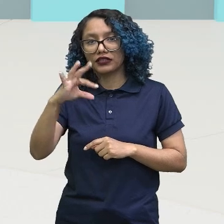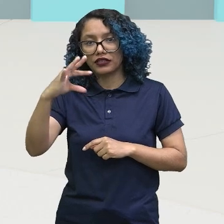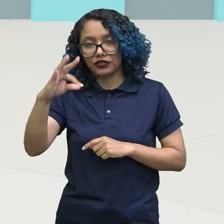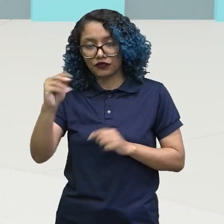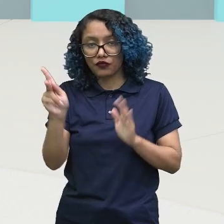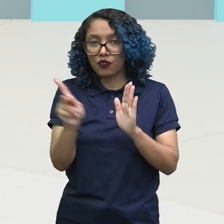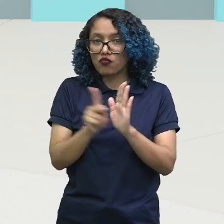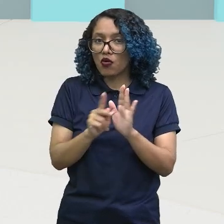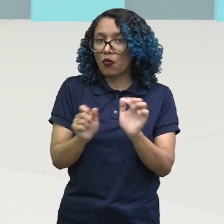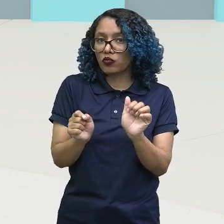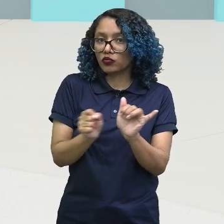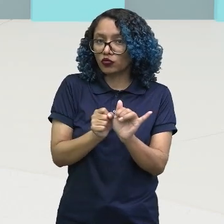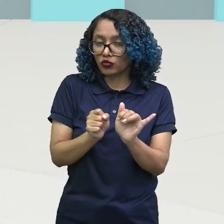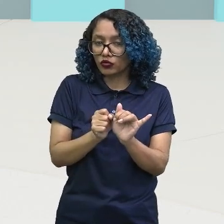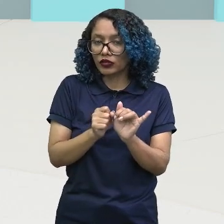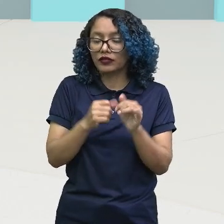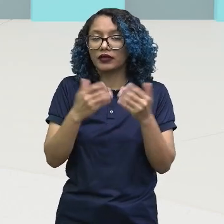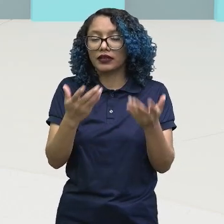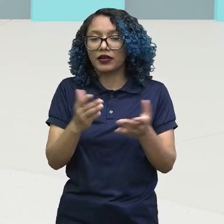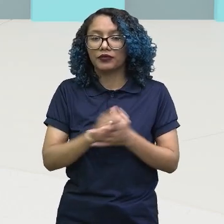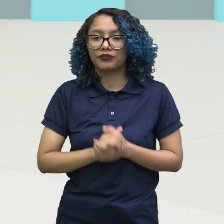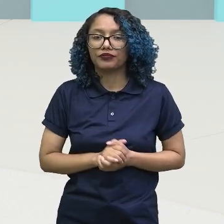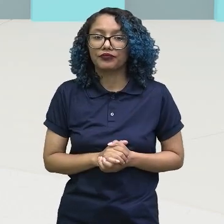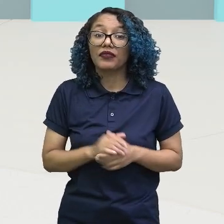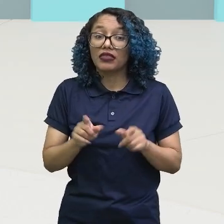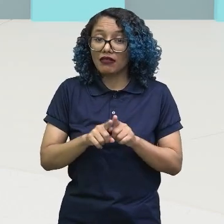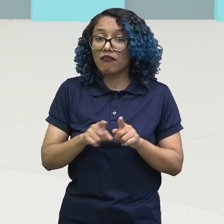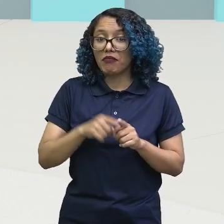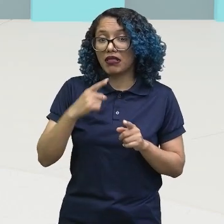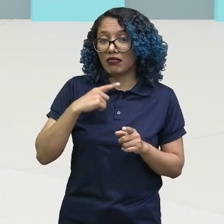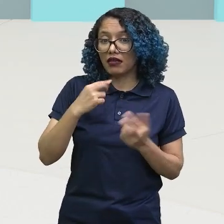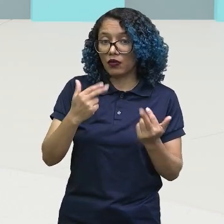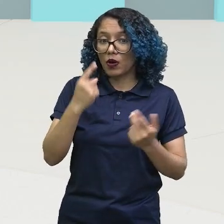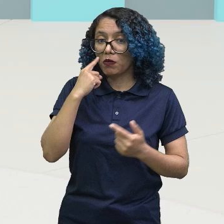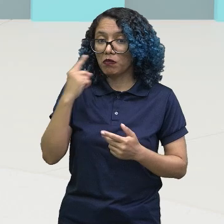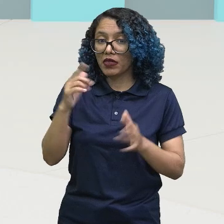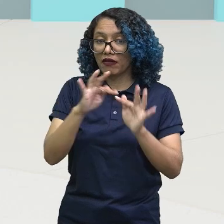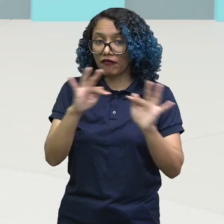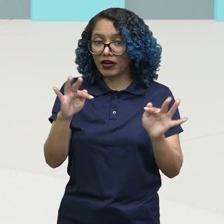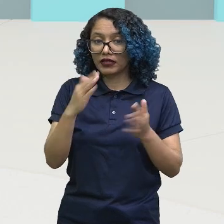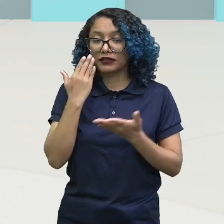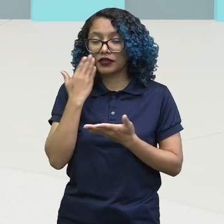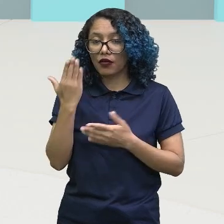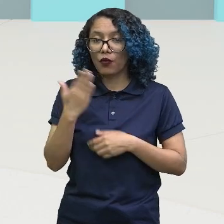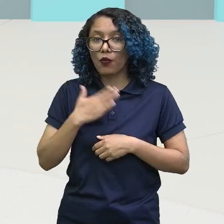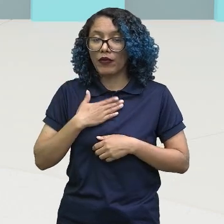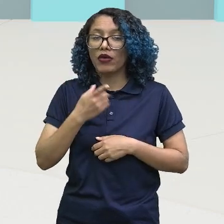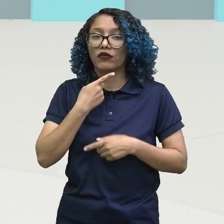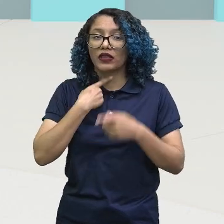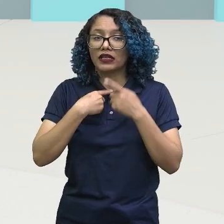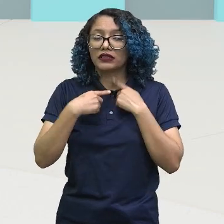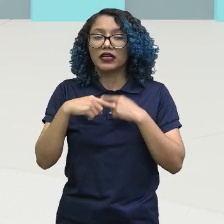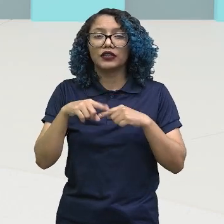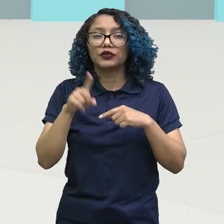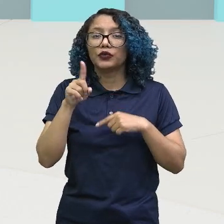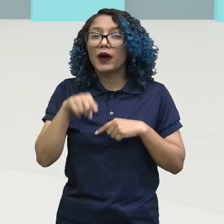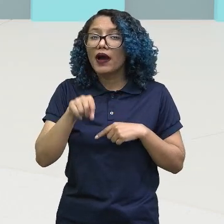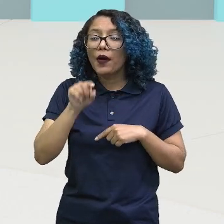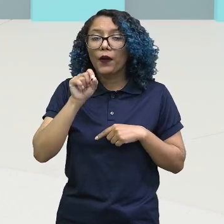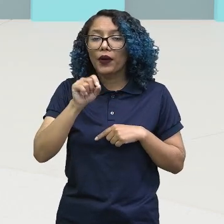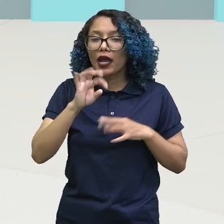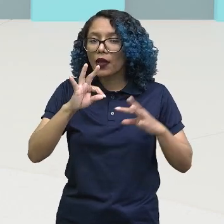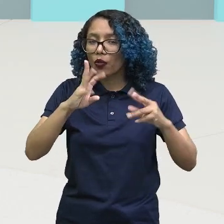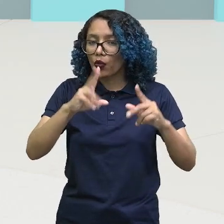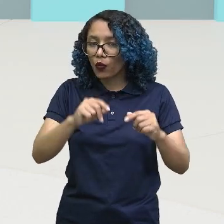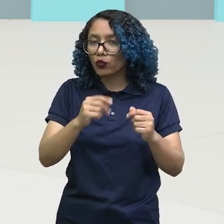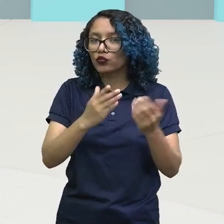sujeito. Essa mesma ideia está acontecendo aqui. O meu desejo é que todos sejam